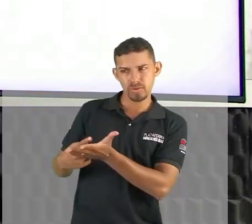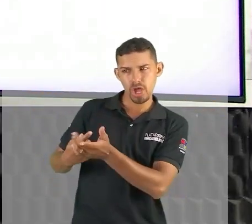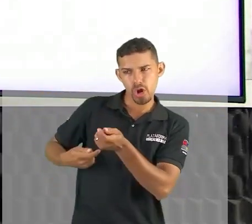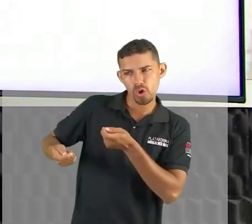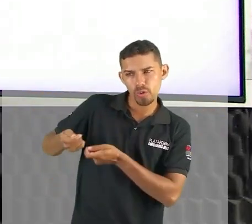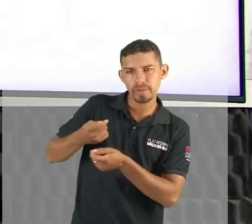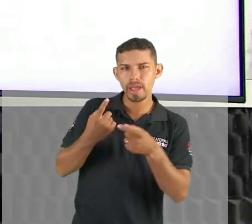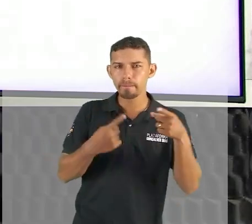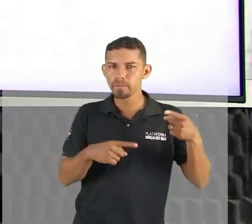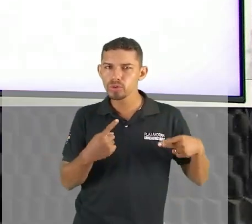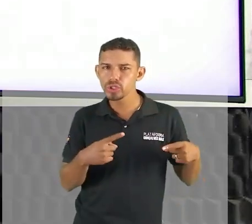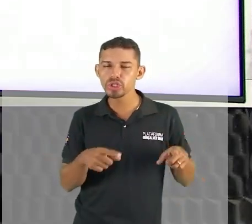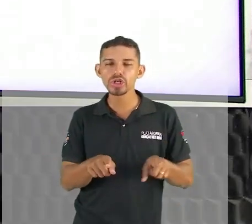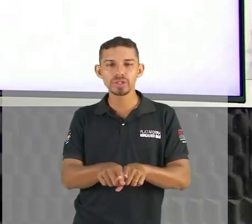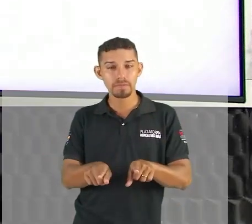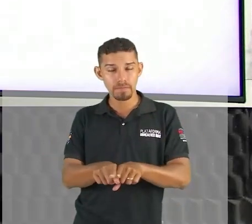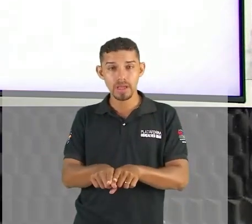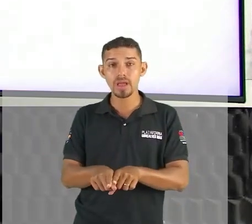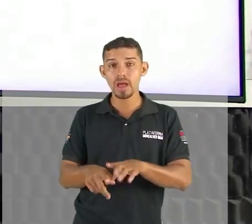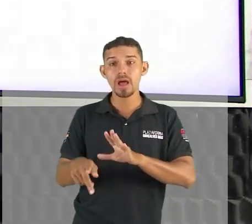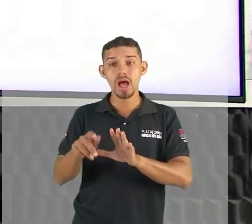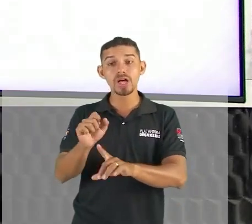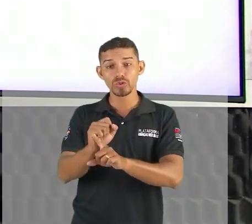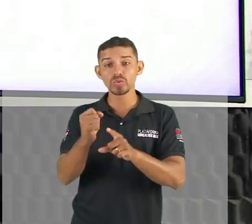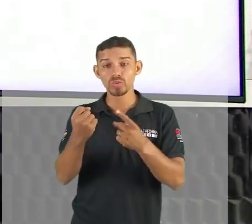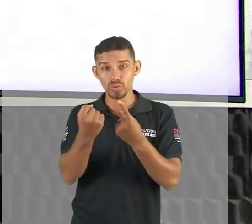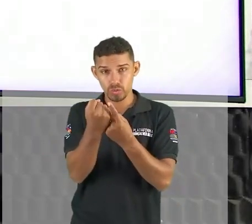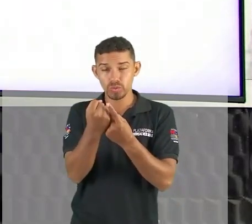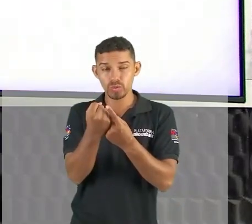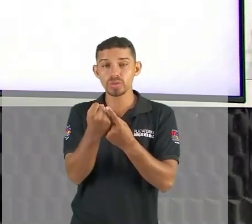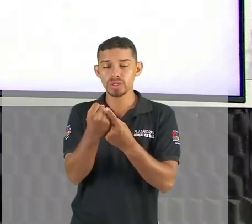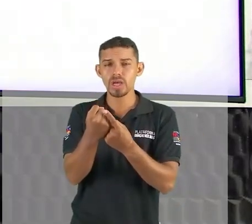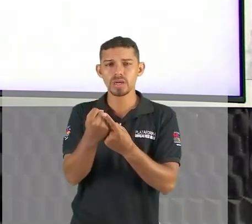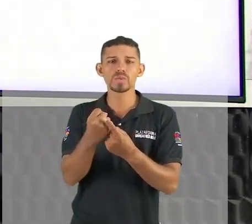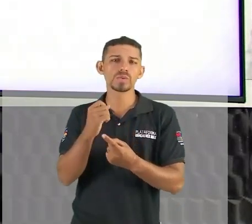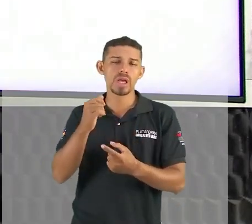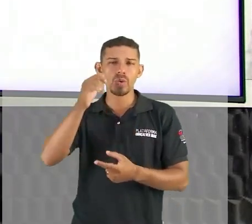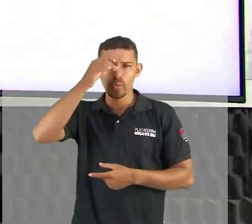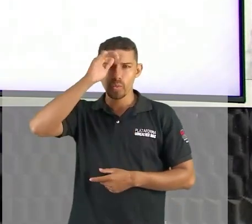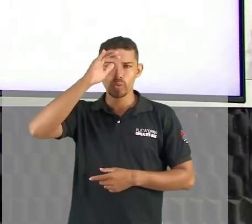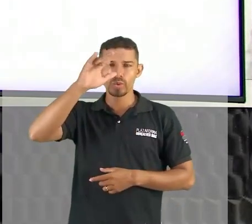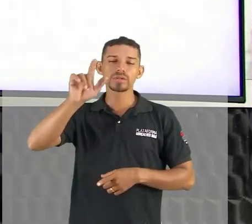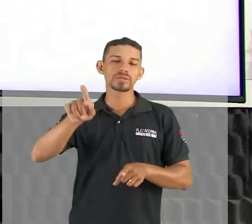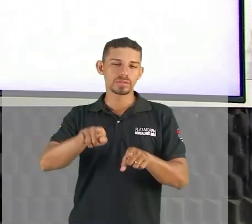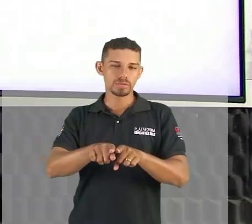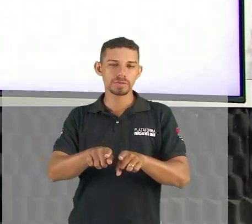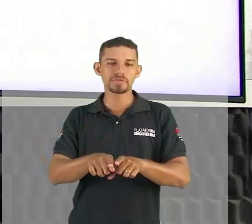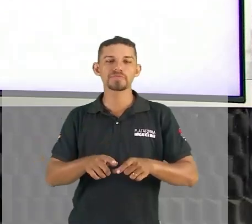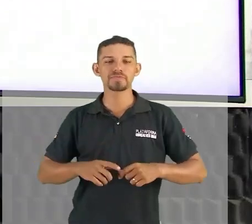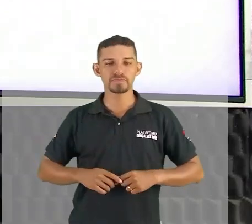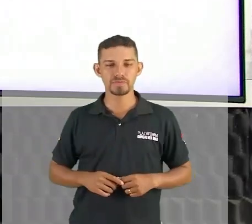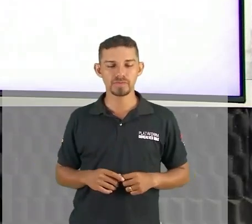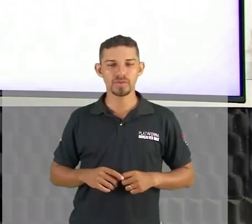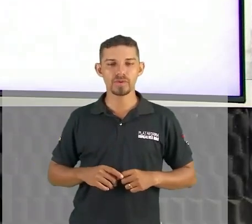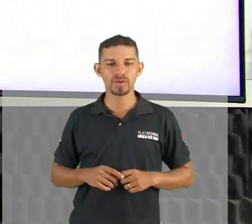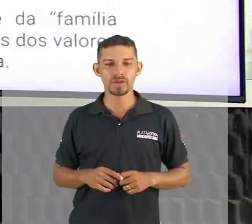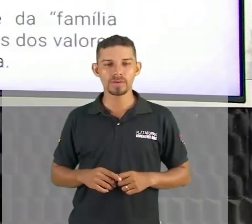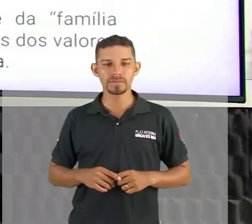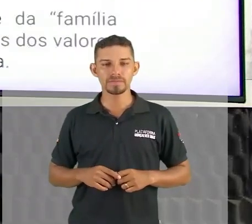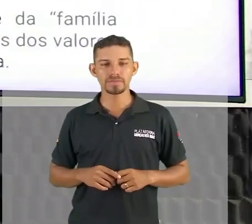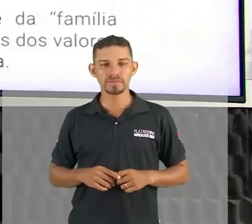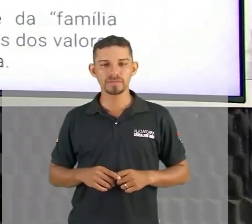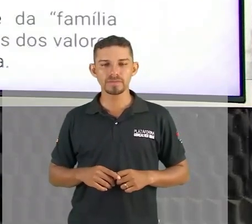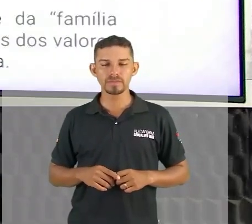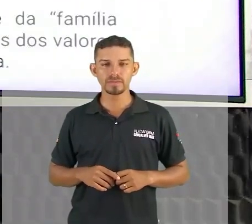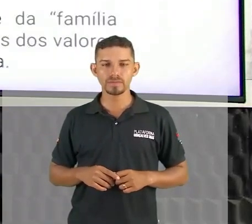economia, política e também a própria sociedade, as questões sociais ou até culturais vão interferir. Então, vamos lá.